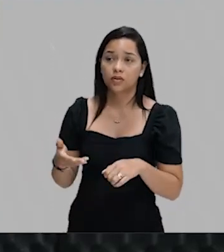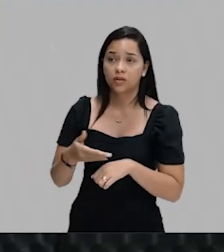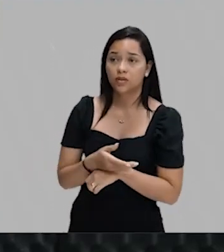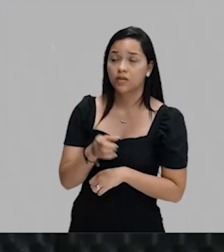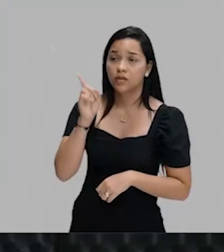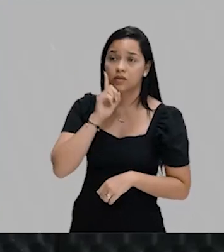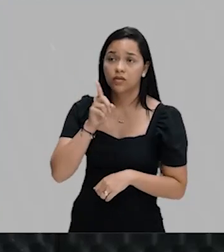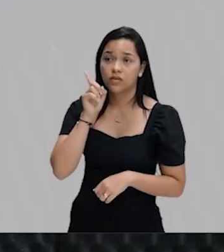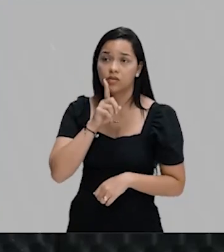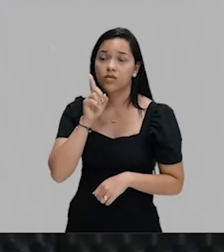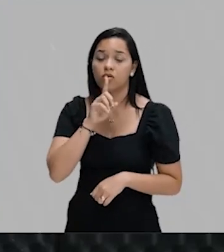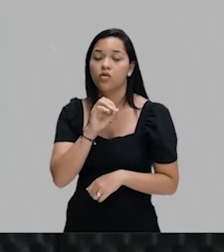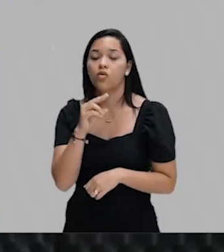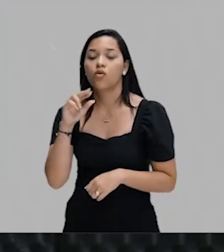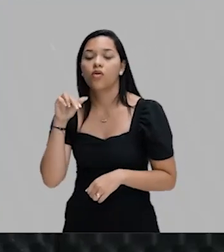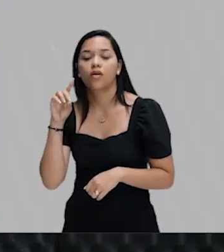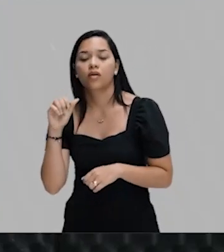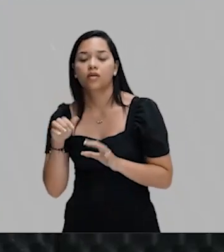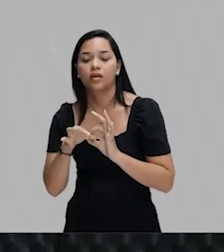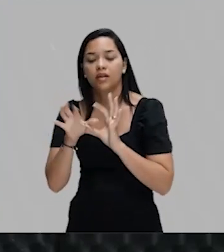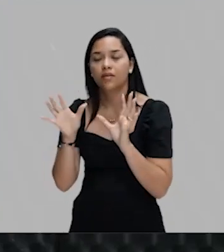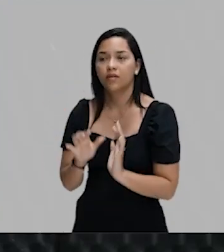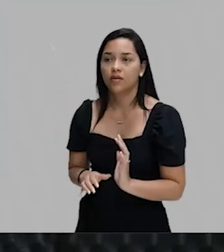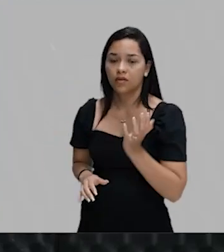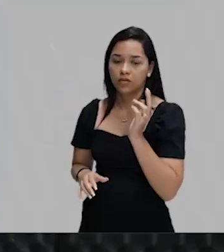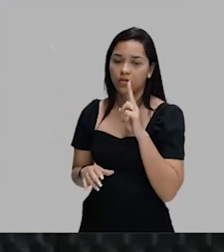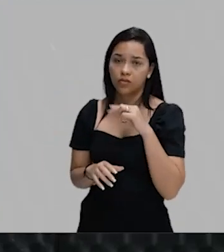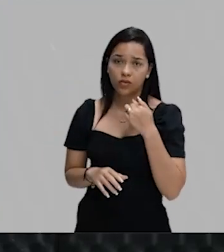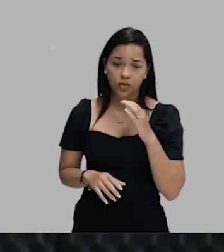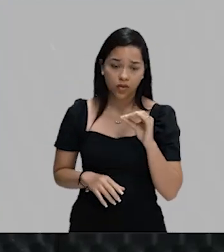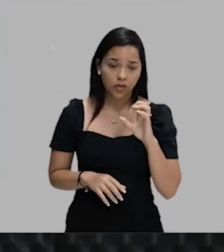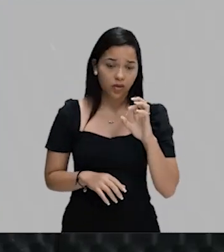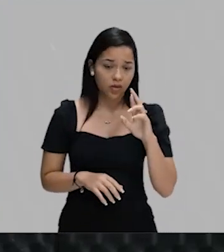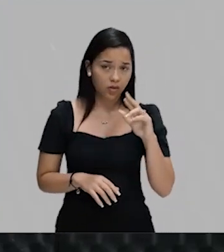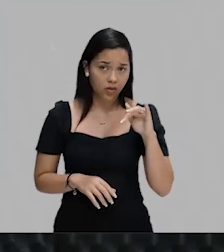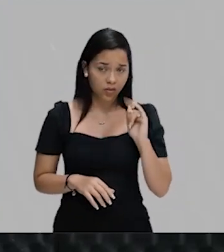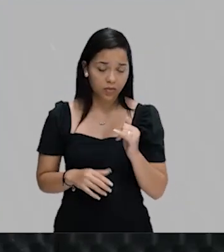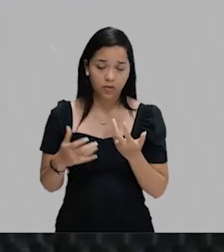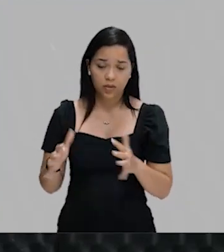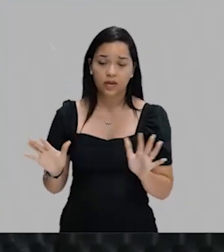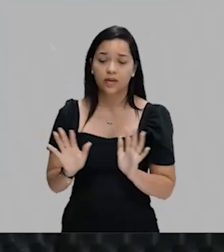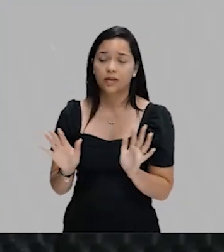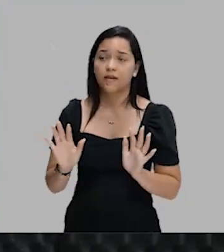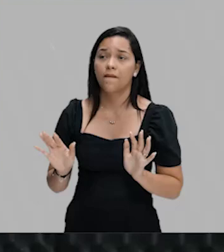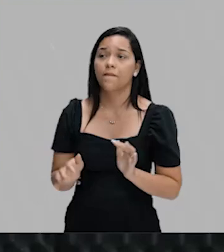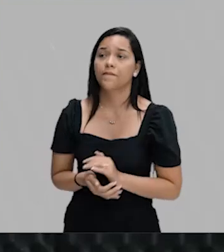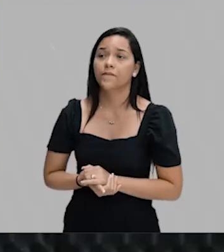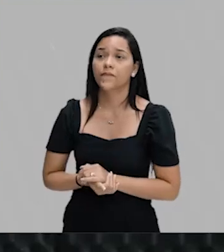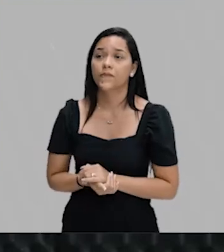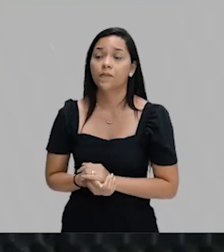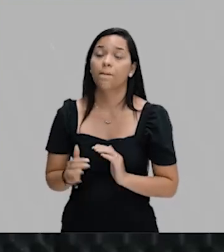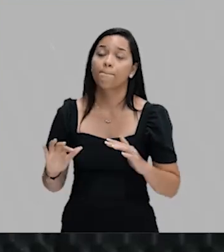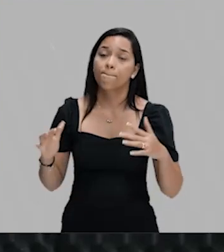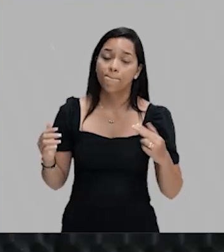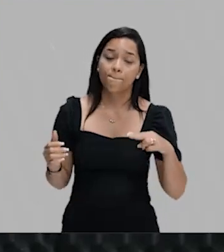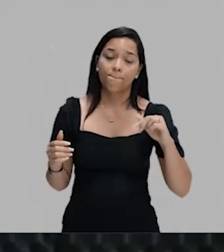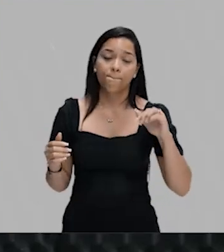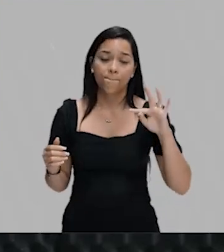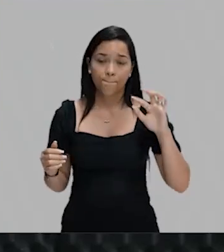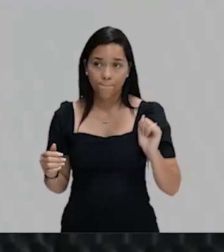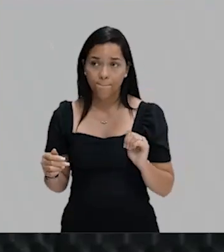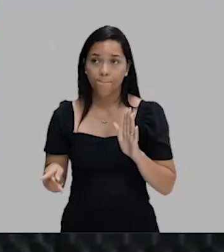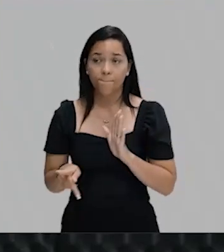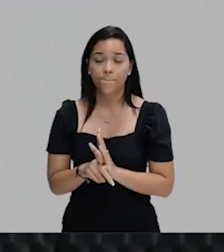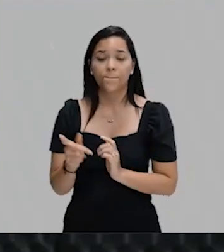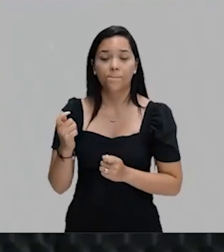Estados Unidos ou no Canadá livremente, como ocorre na União Europeia. Os Estados Unidos nunca quer isso, né? Pelo contrário. Então, galera, o NAFTA ele é